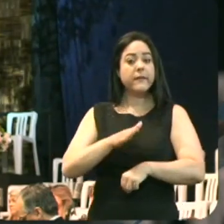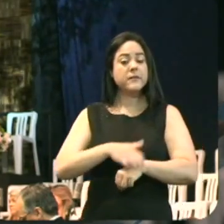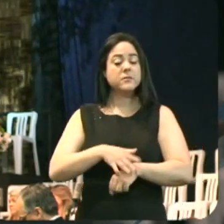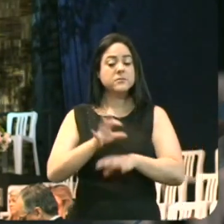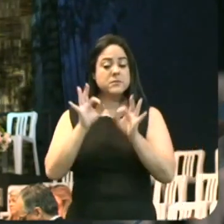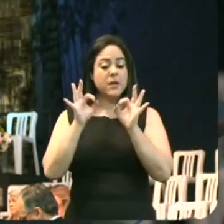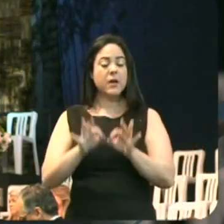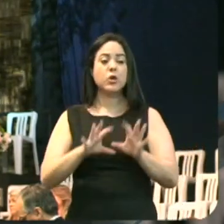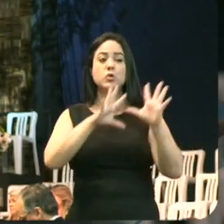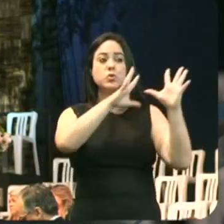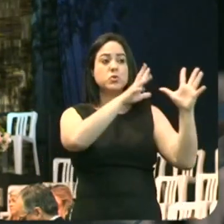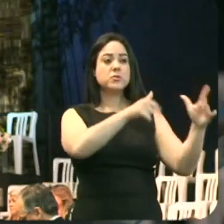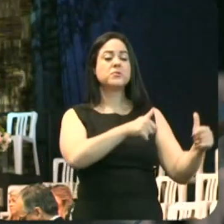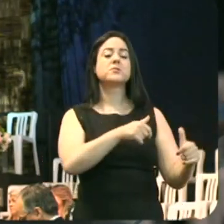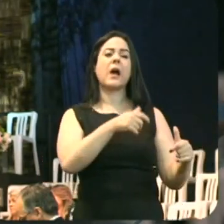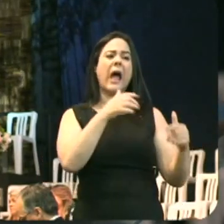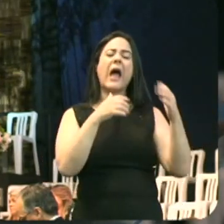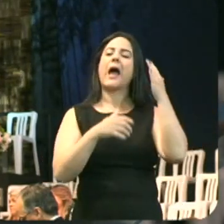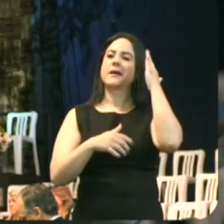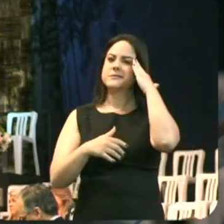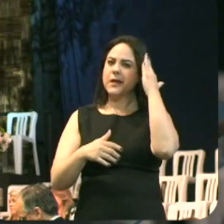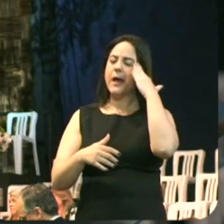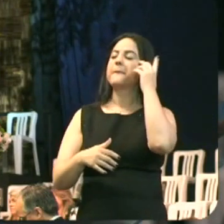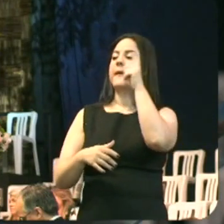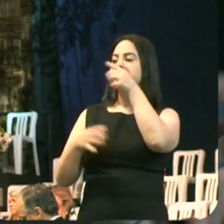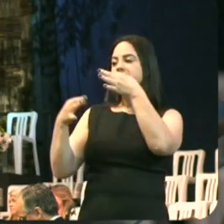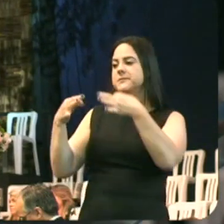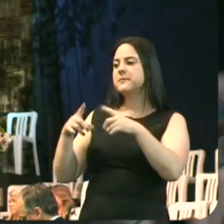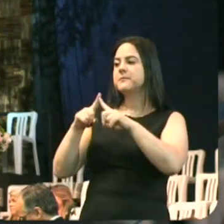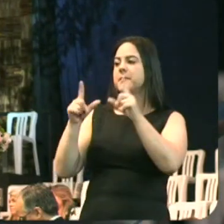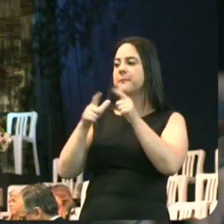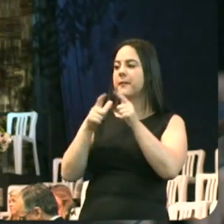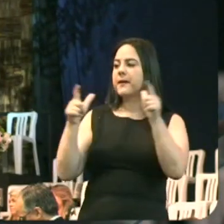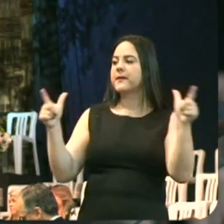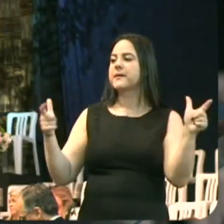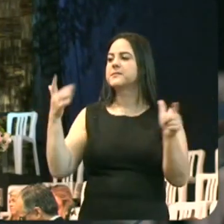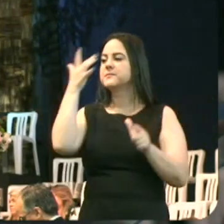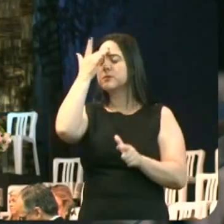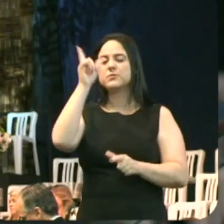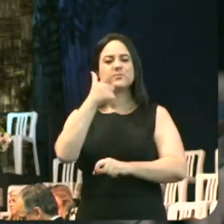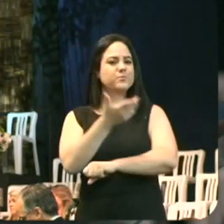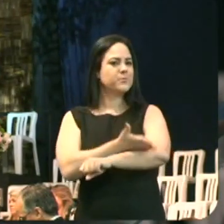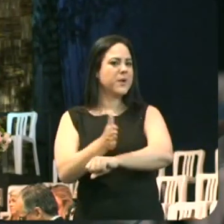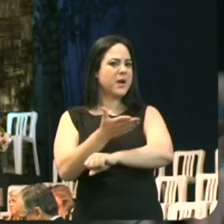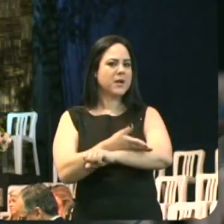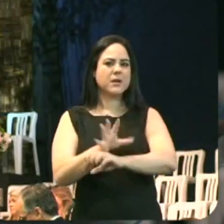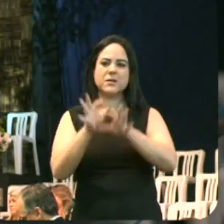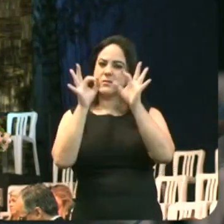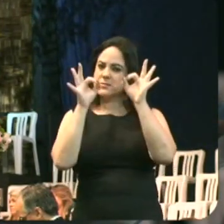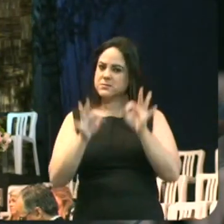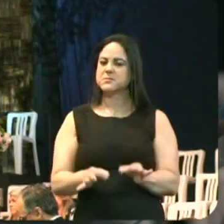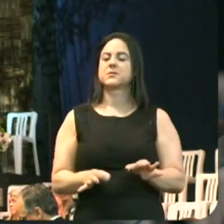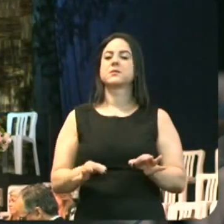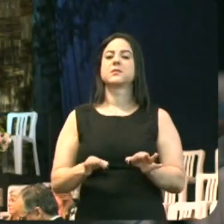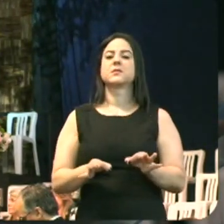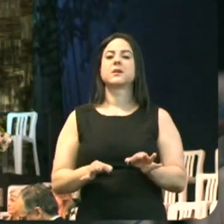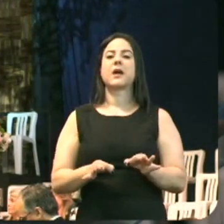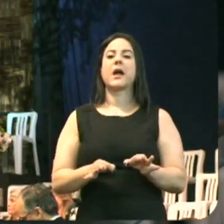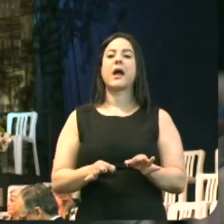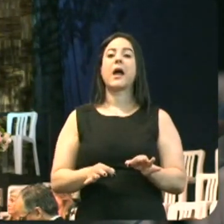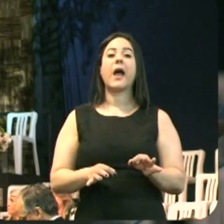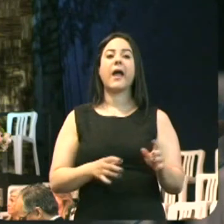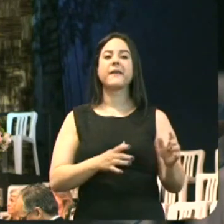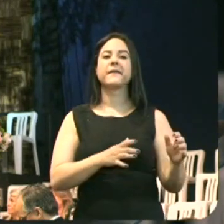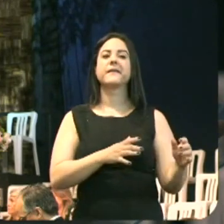de todos concordarem que é certo, a maioria das pessoas não praticam o que é certo, e então lhe